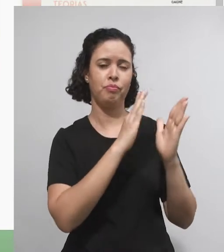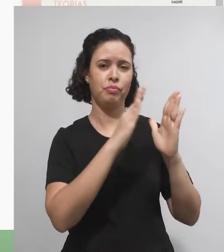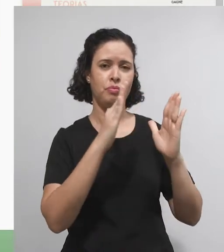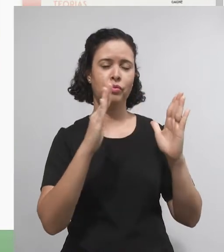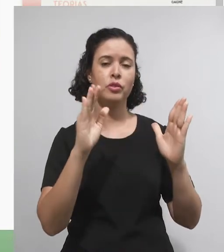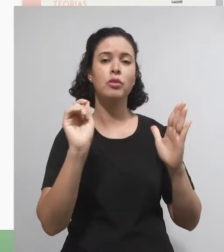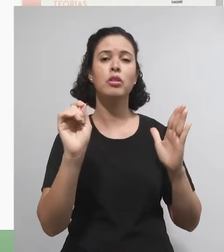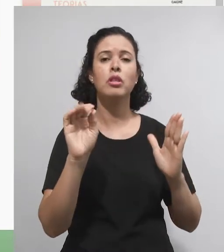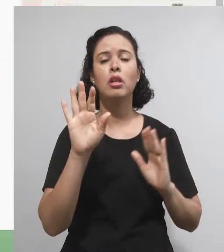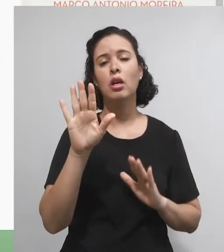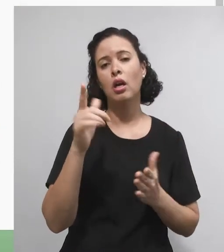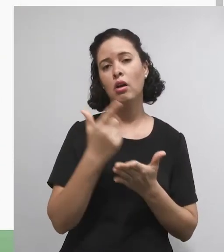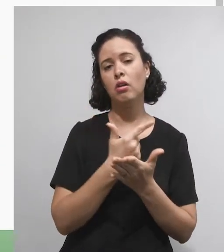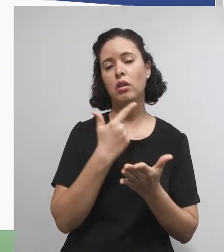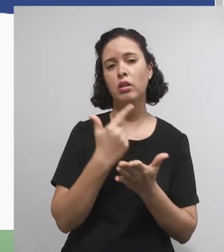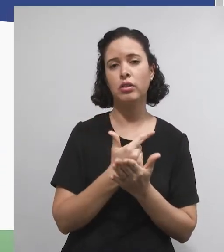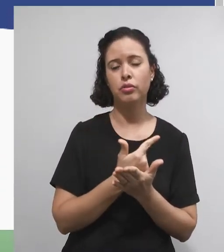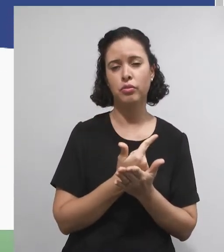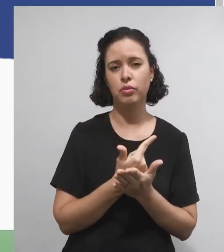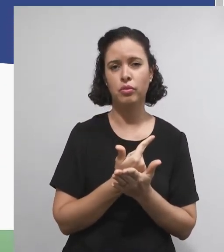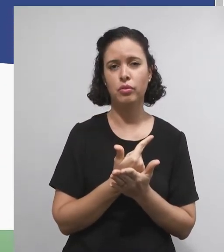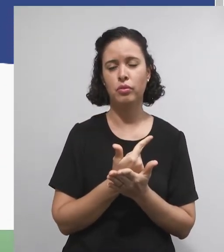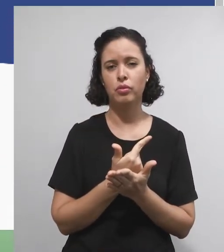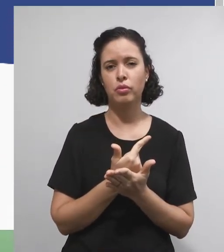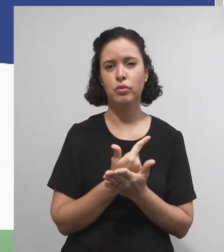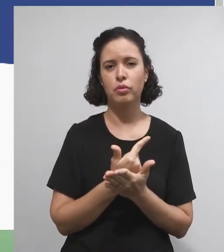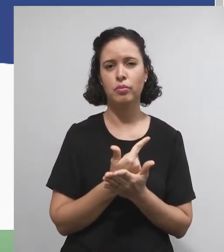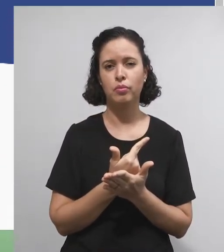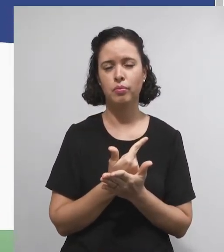mas é excelente o livro do